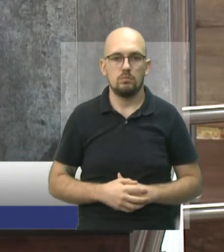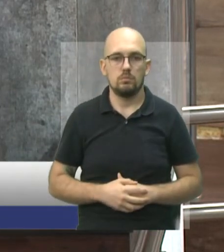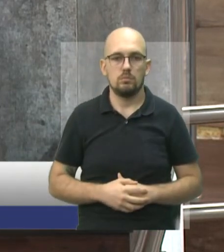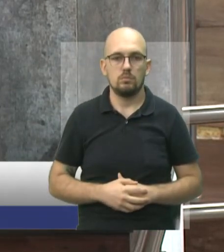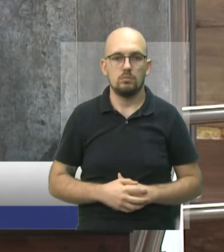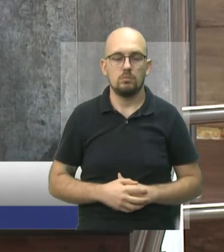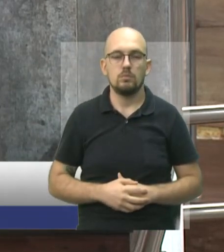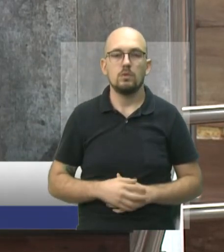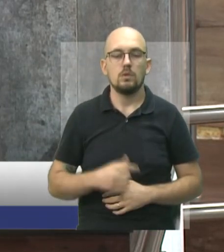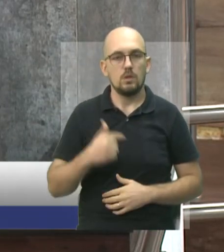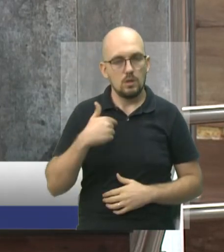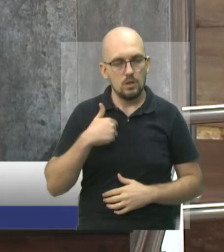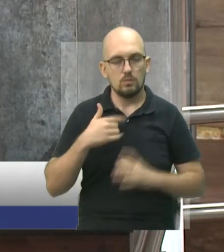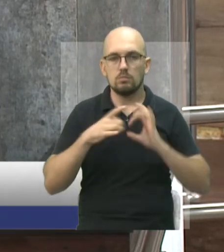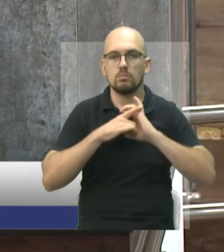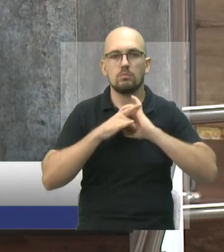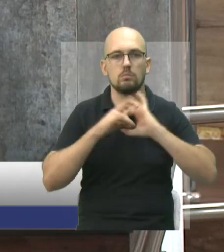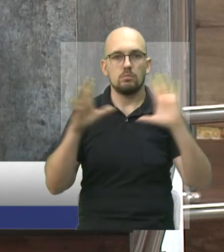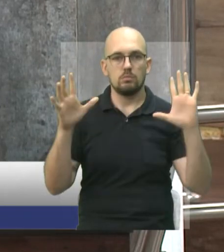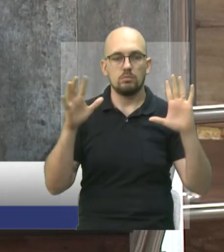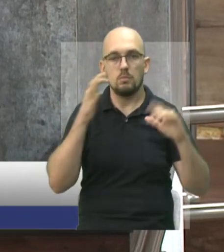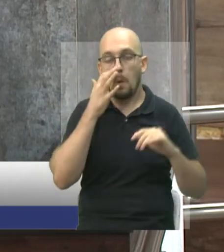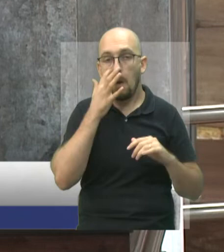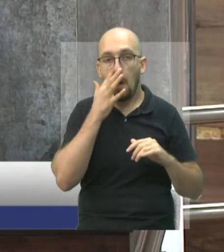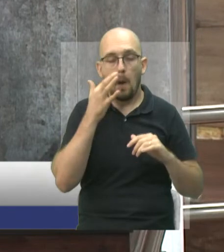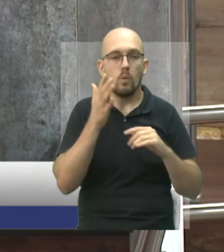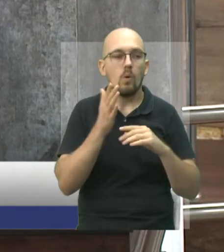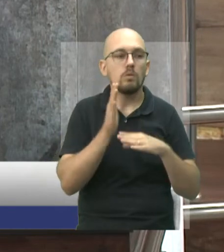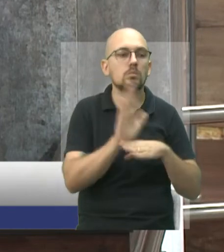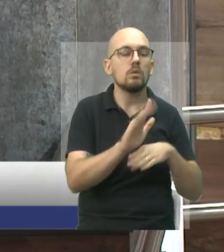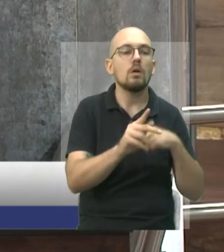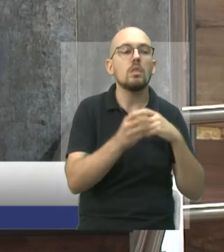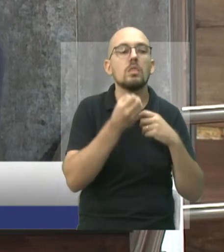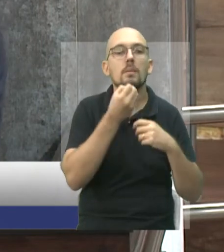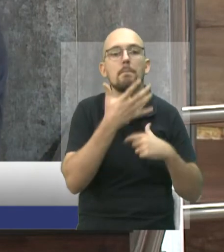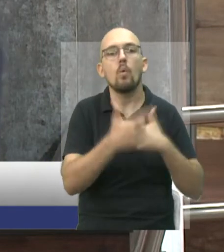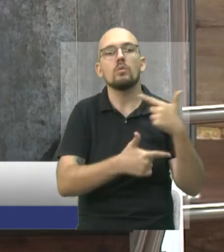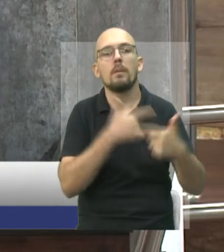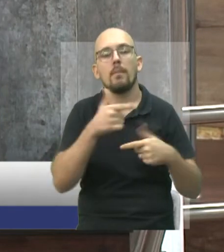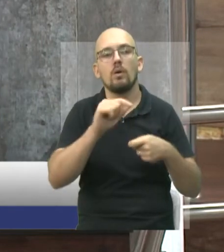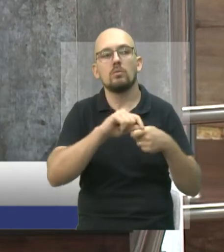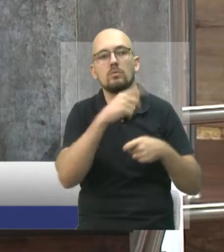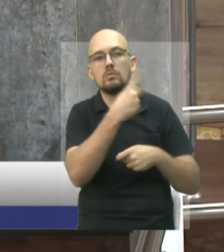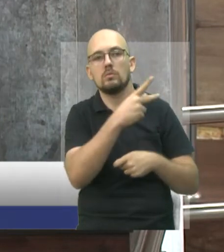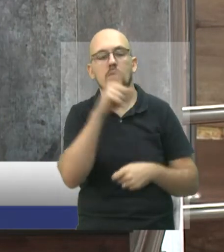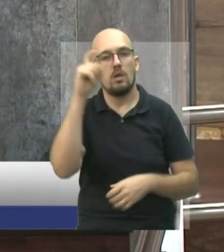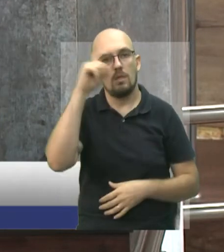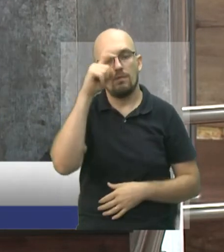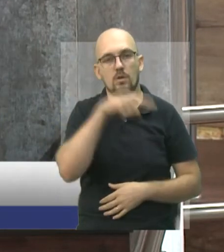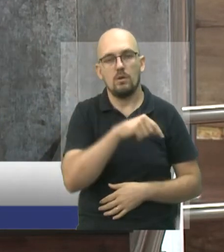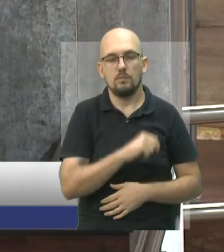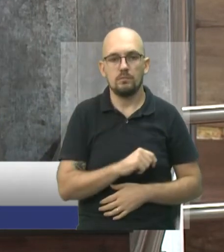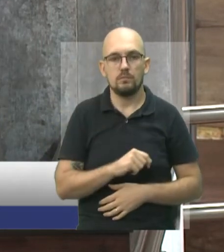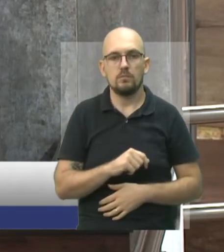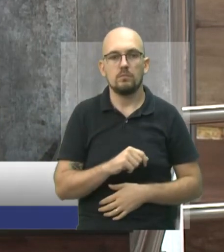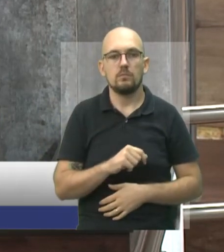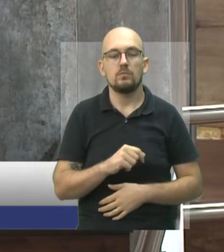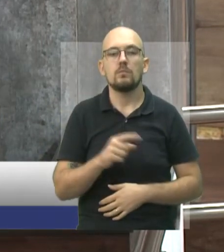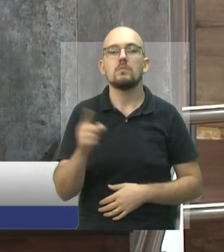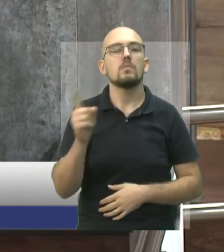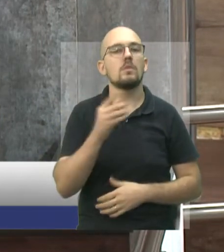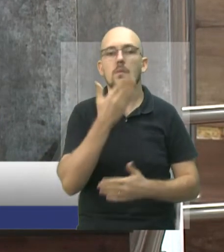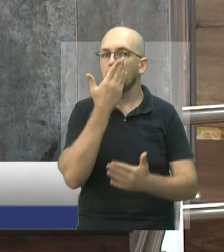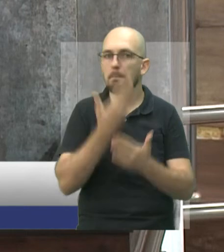Eu me coloco à disposição para somar aos bons trabalhos realizados pelo Ivan, sem perder o foco